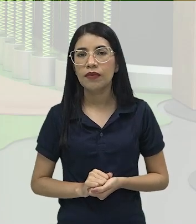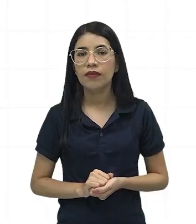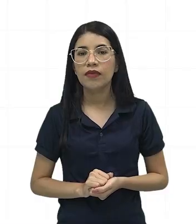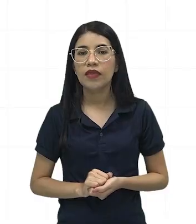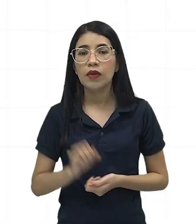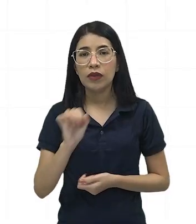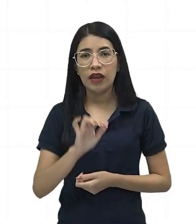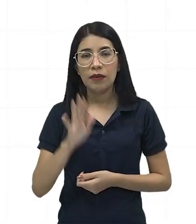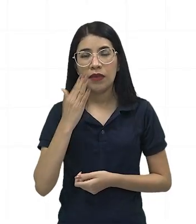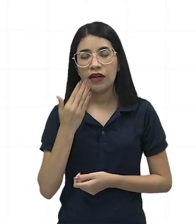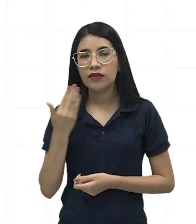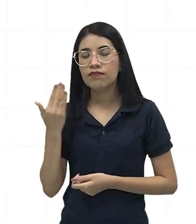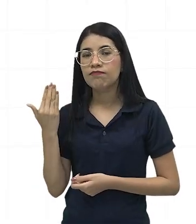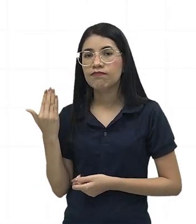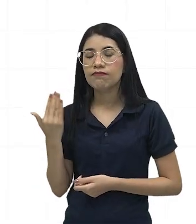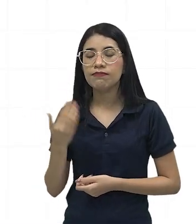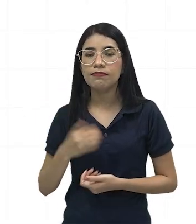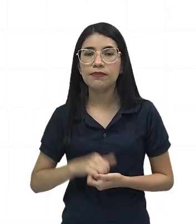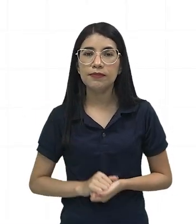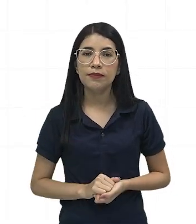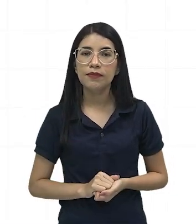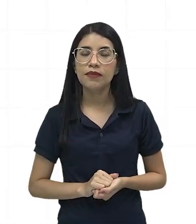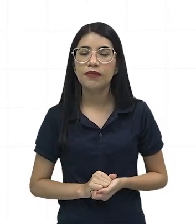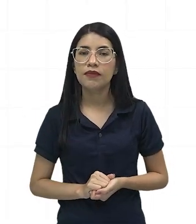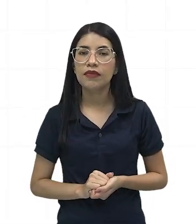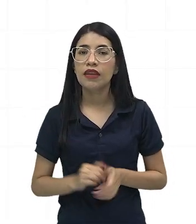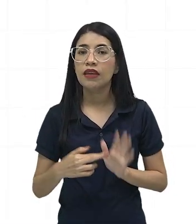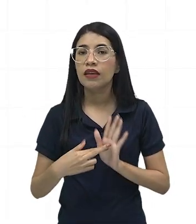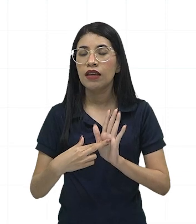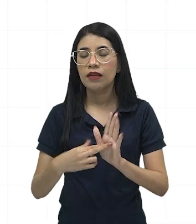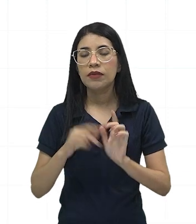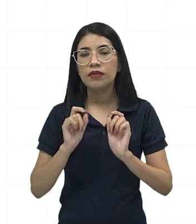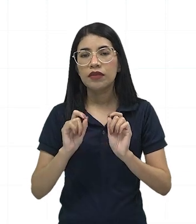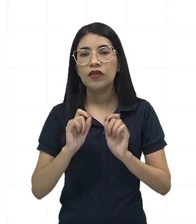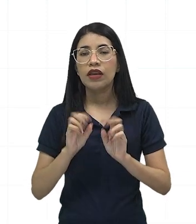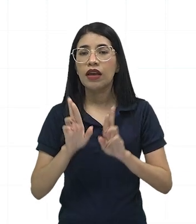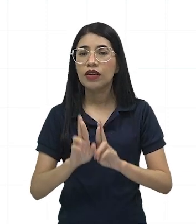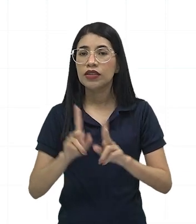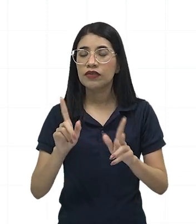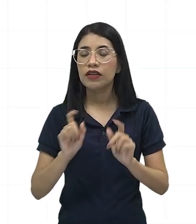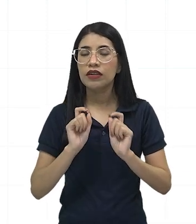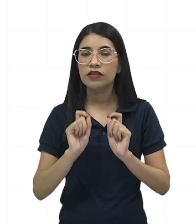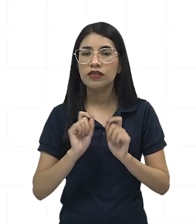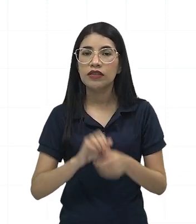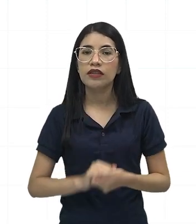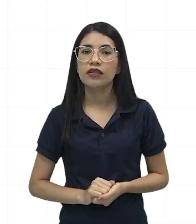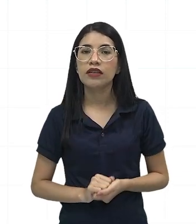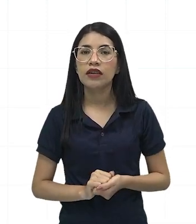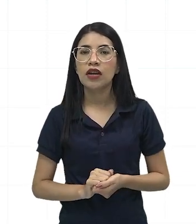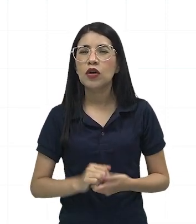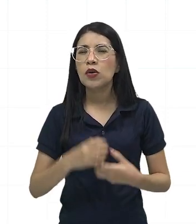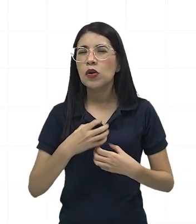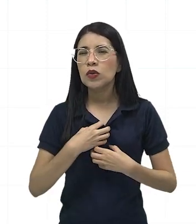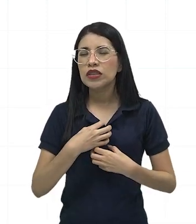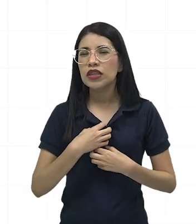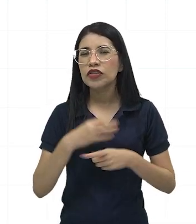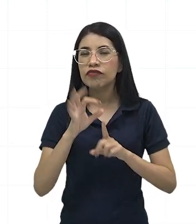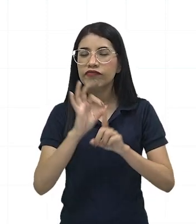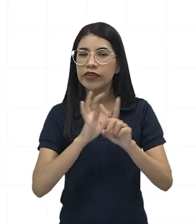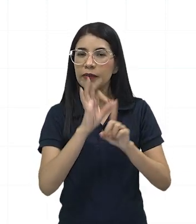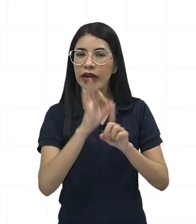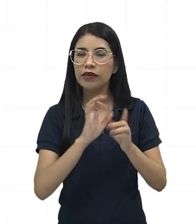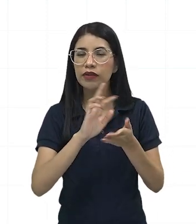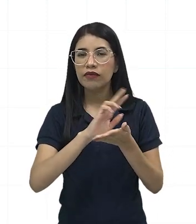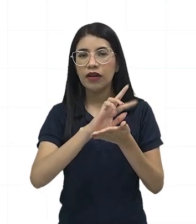nessa imagem que nós temos para vocês, né? Nós temos aí a diferença de sensação térmica que pode